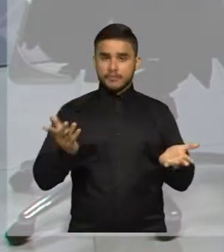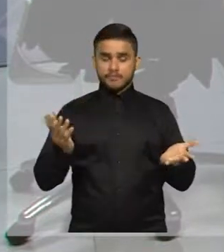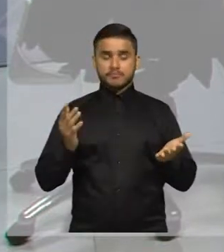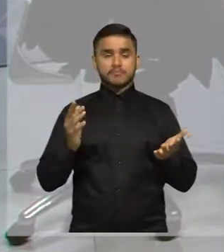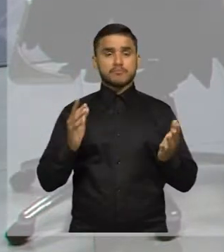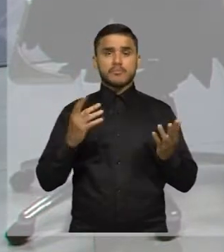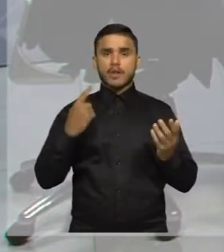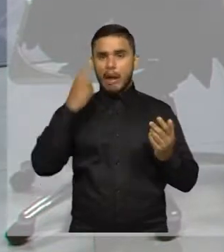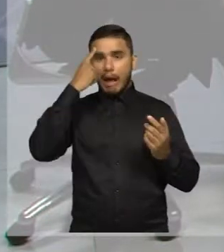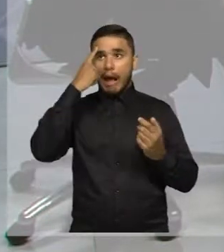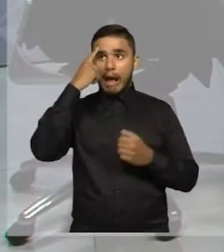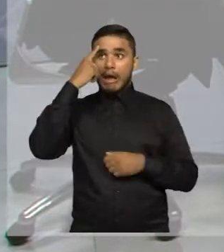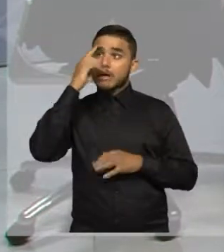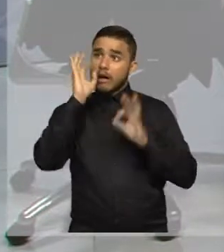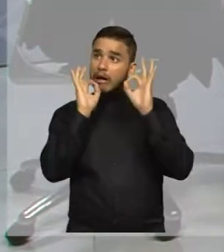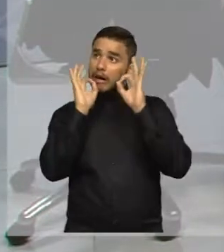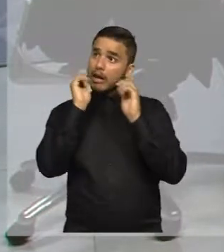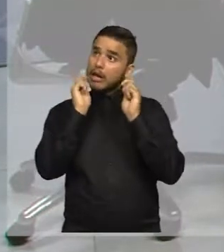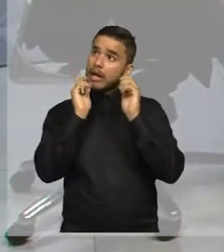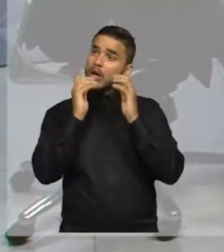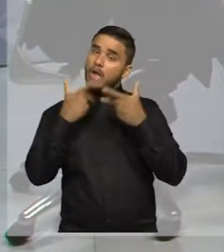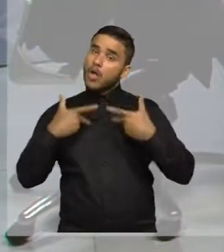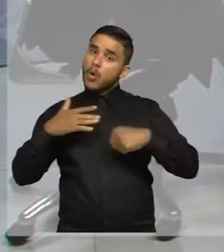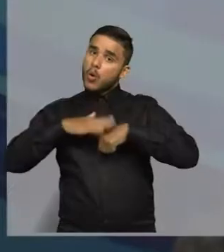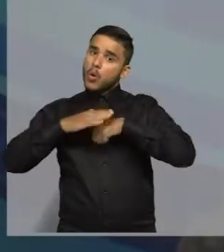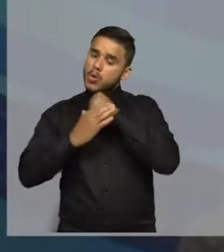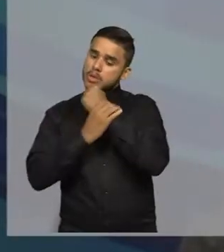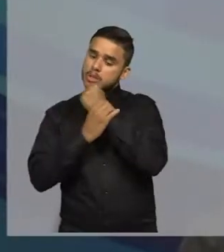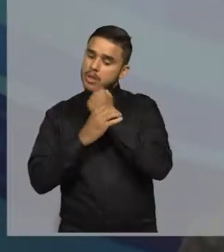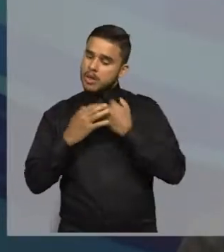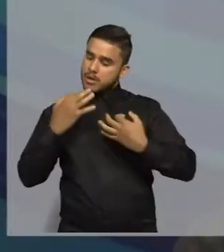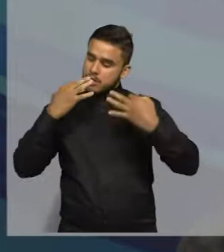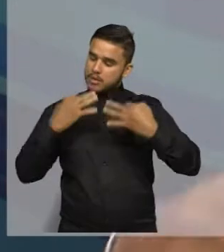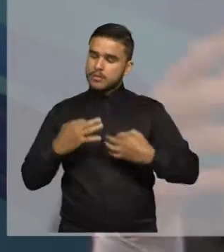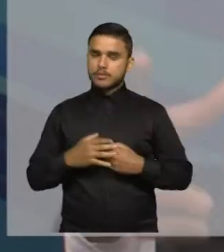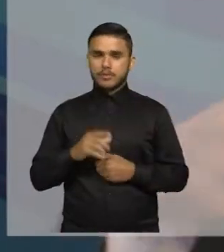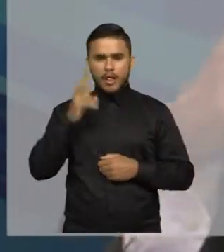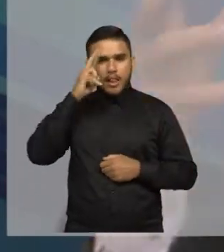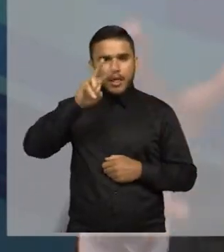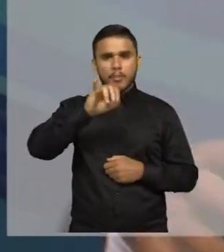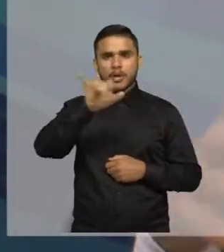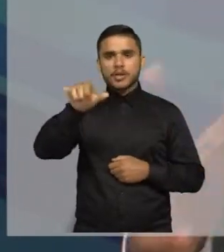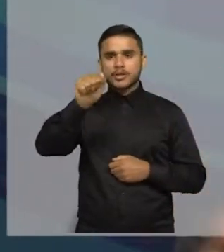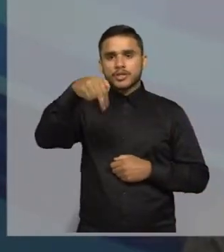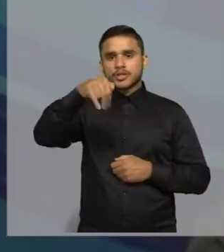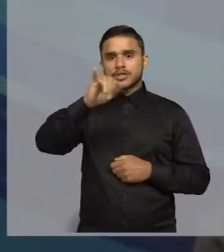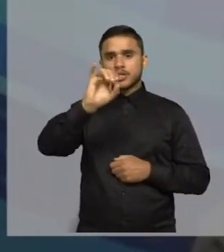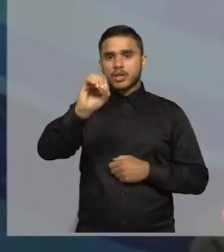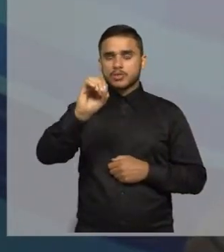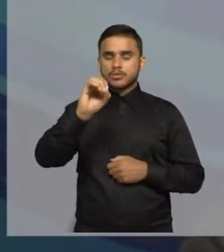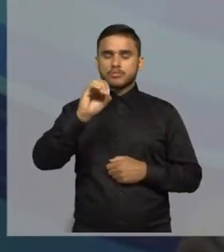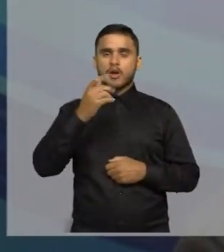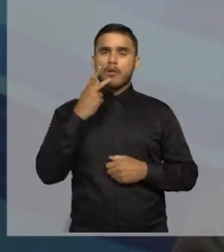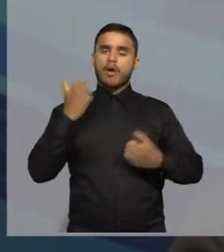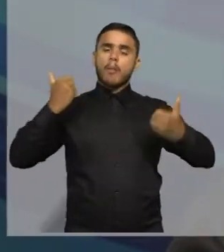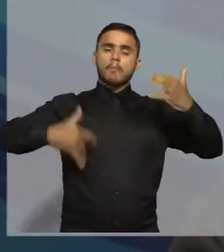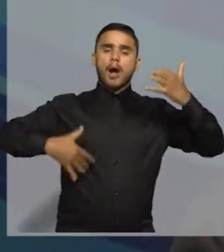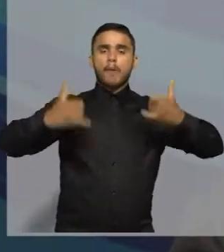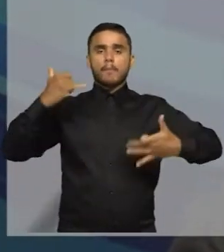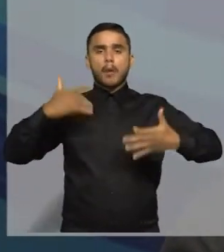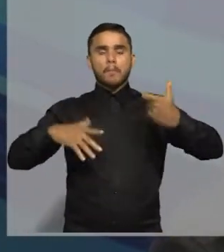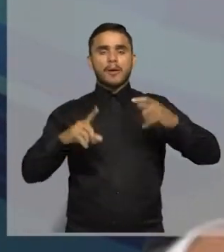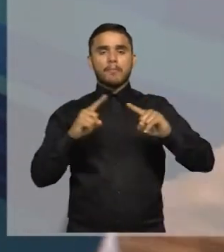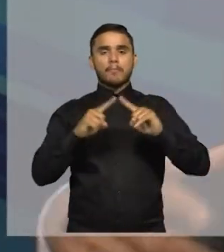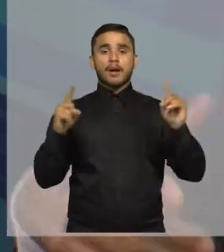Eu acho que é mais uma estratégia dele. E o Jânio também era diferente, né? O Jânio tinha aquele português meio pedante,